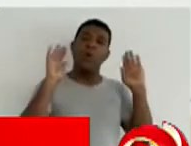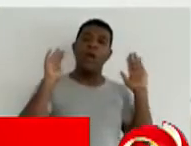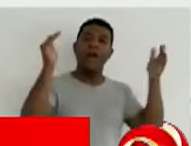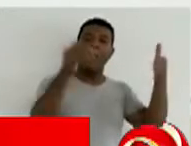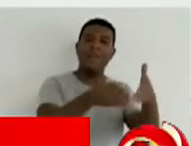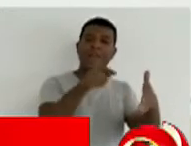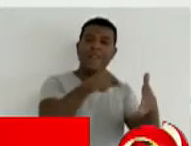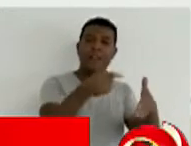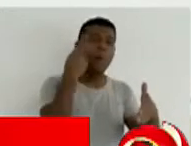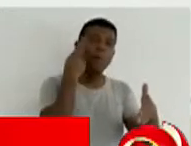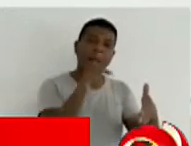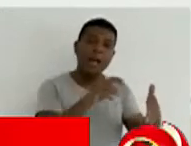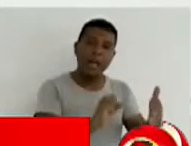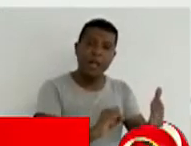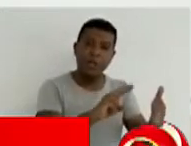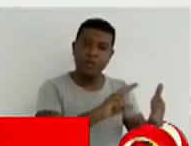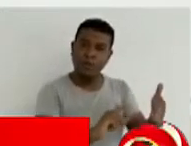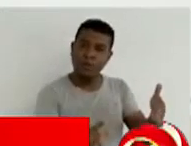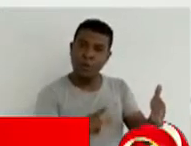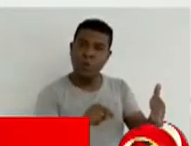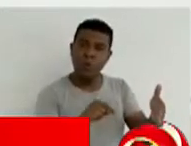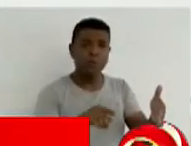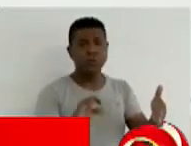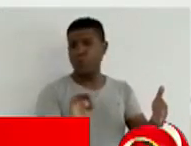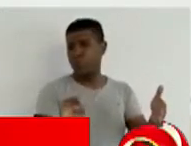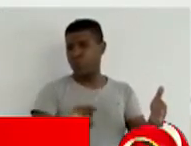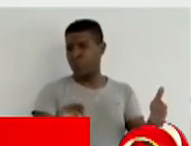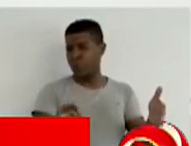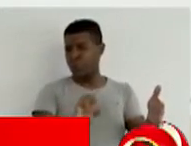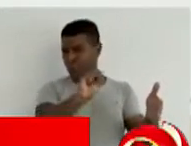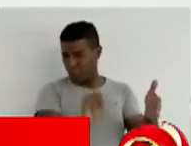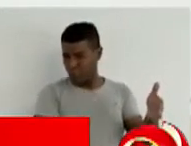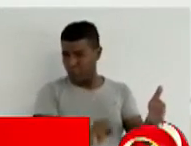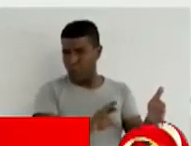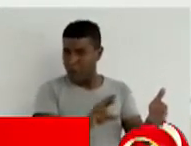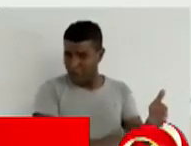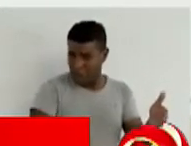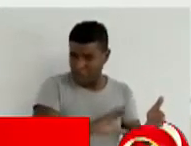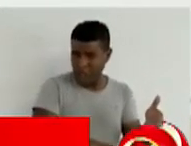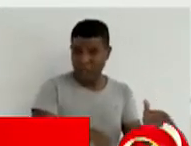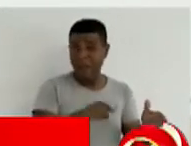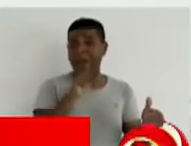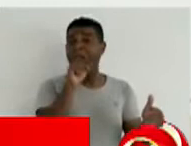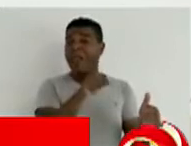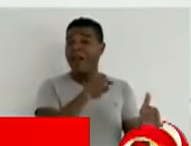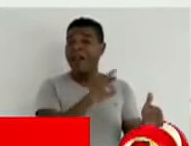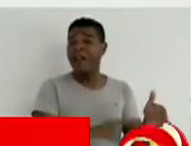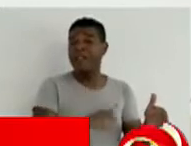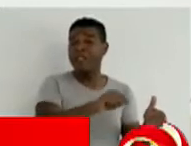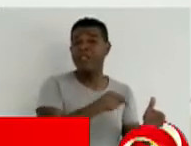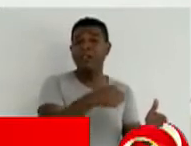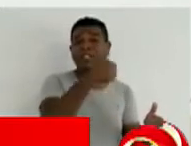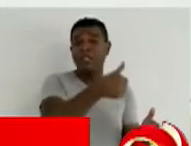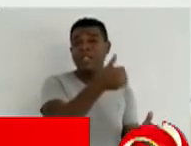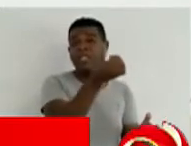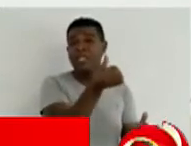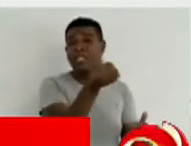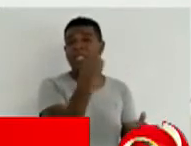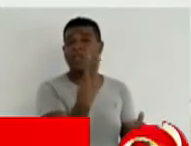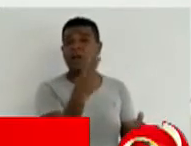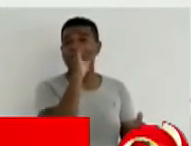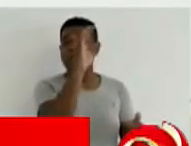com base na ocupação de leitos que temos hoje, sendo 62% para os leitos de UTI